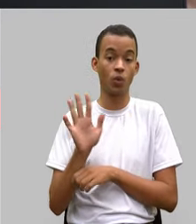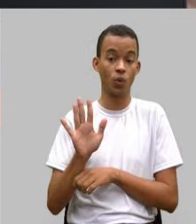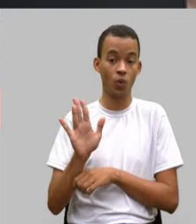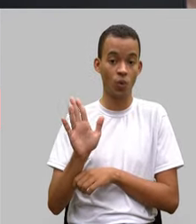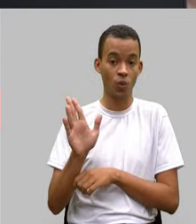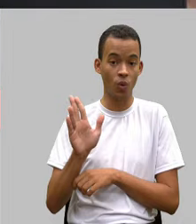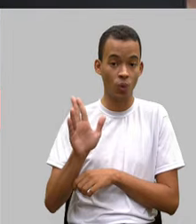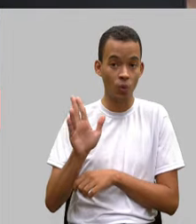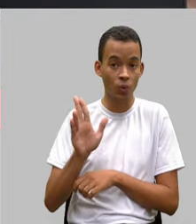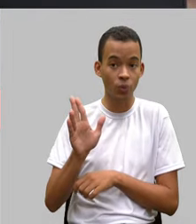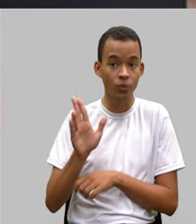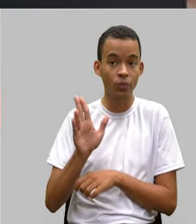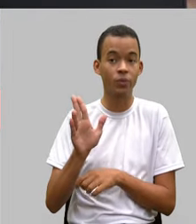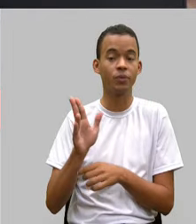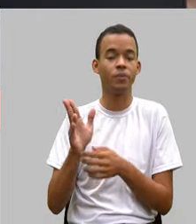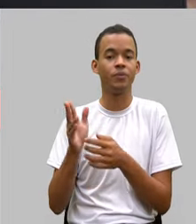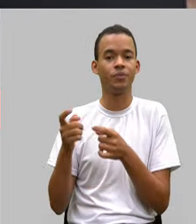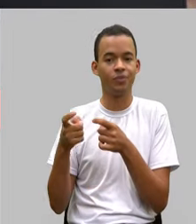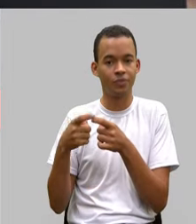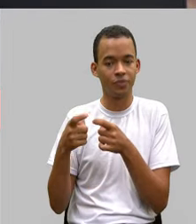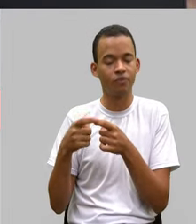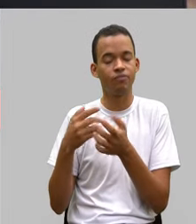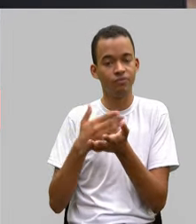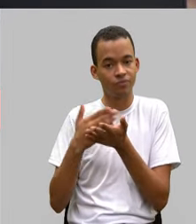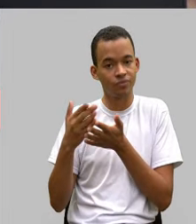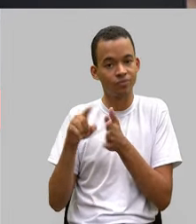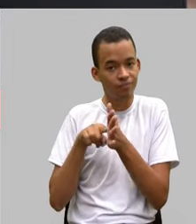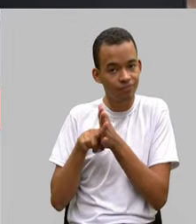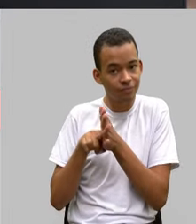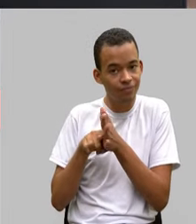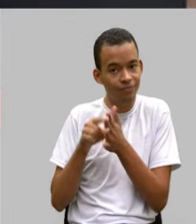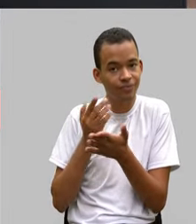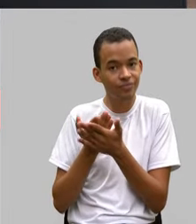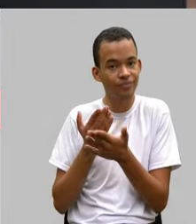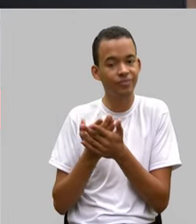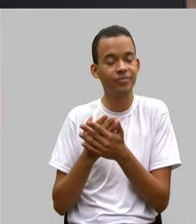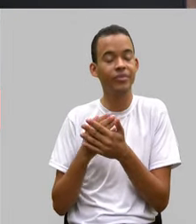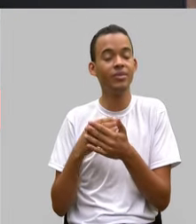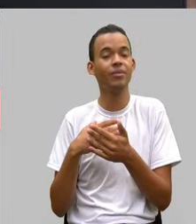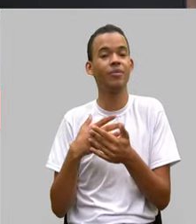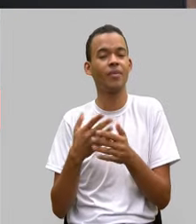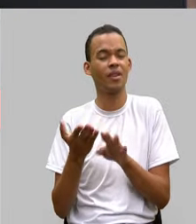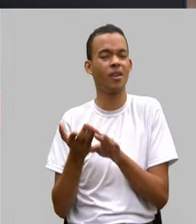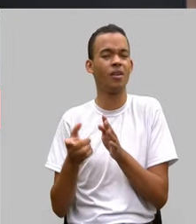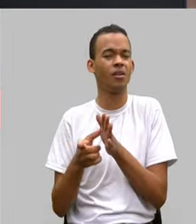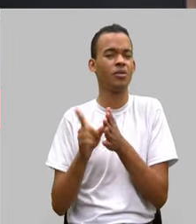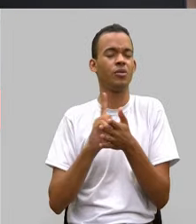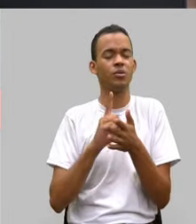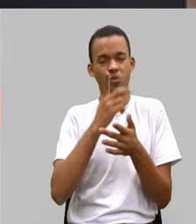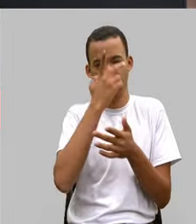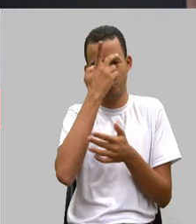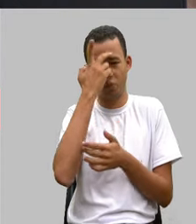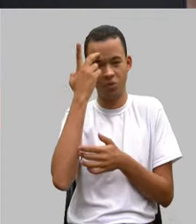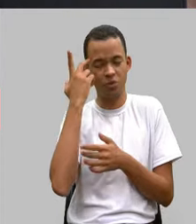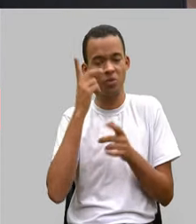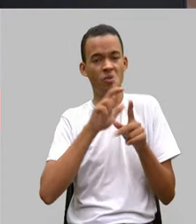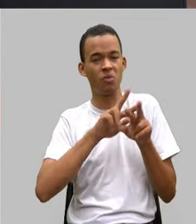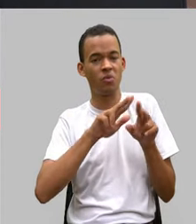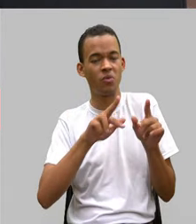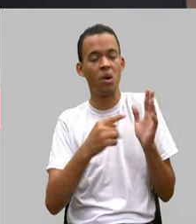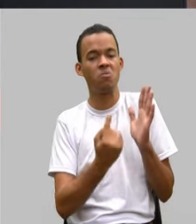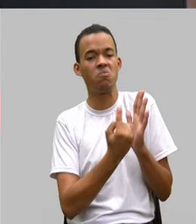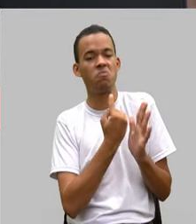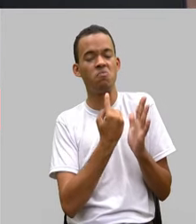muitas pessoas me perguntavam o que que eu achava né do uso da cannabis eu tem inclusive parentes que tem doença de